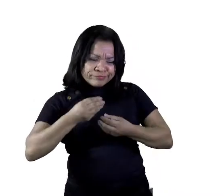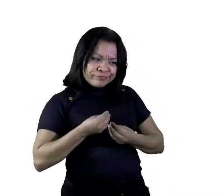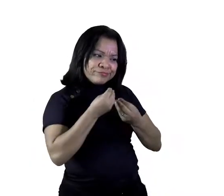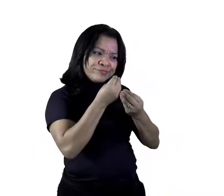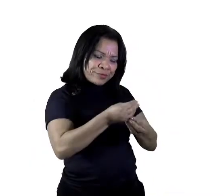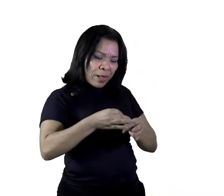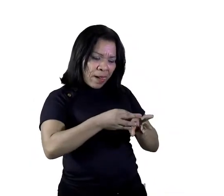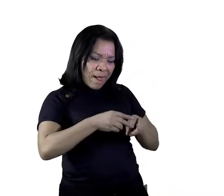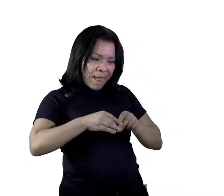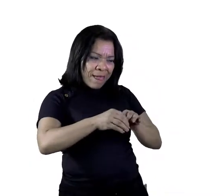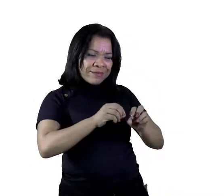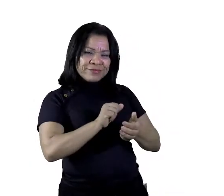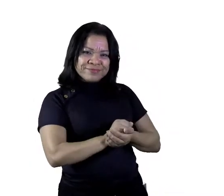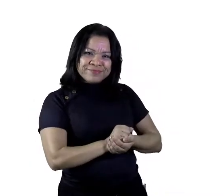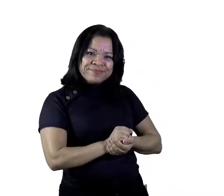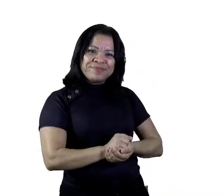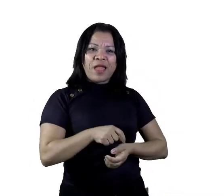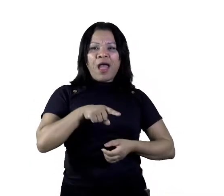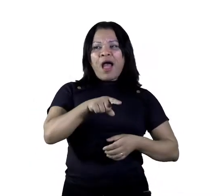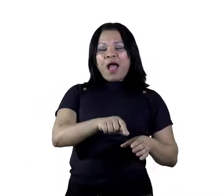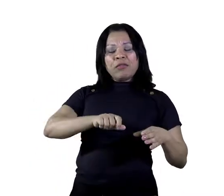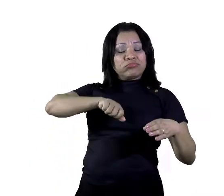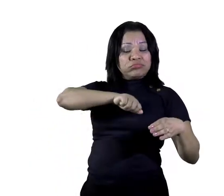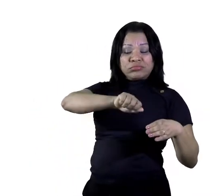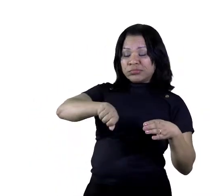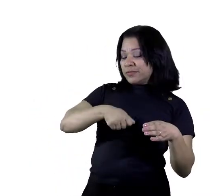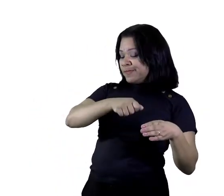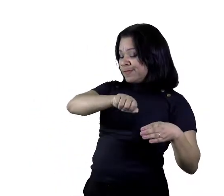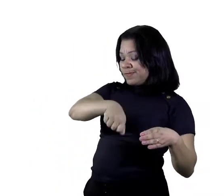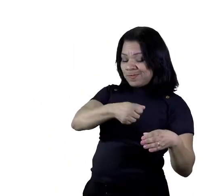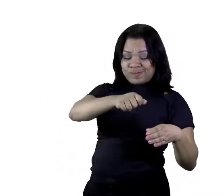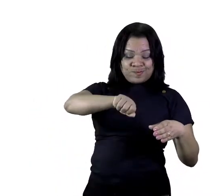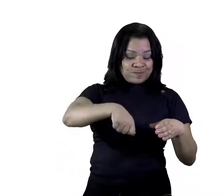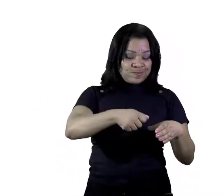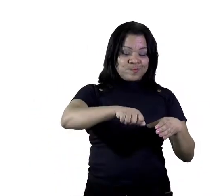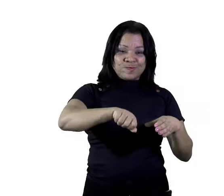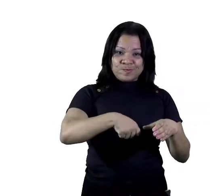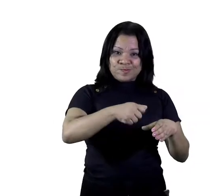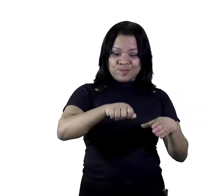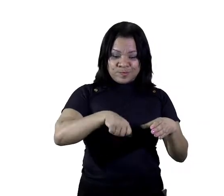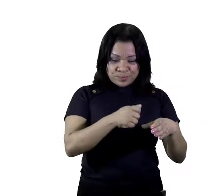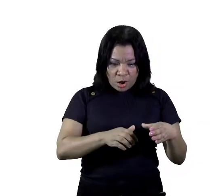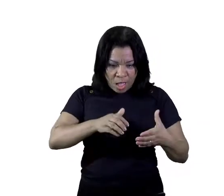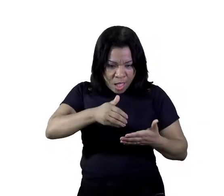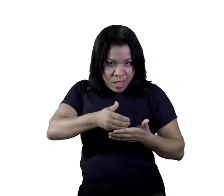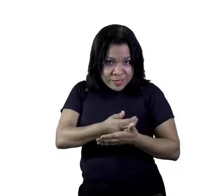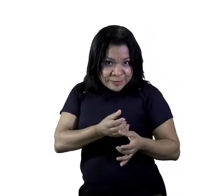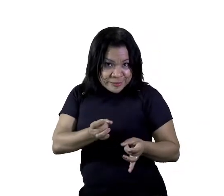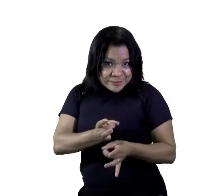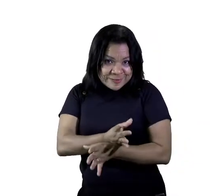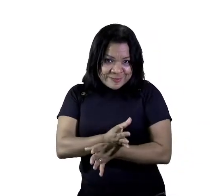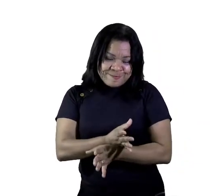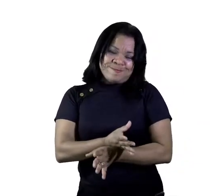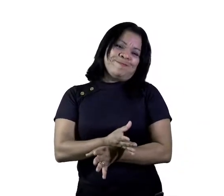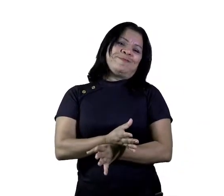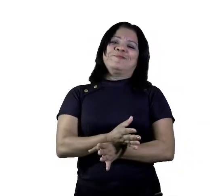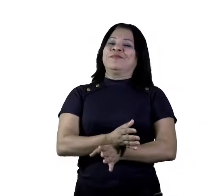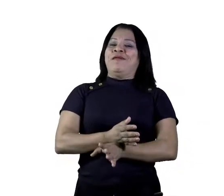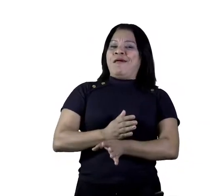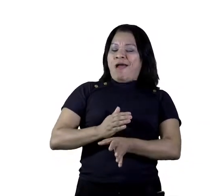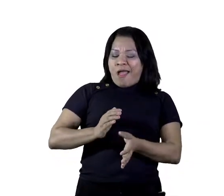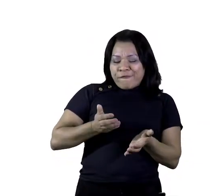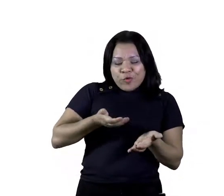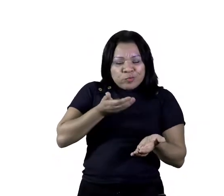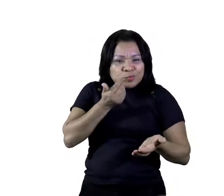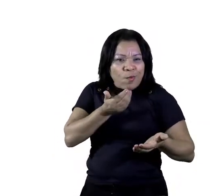temperos. Ele foi cozinhando e mexendo até que a sopa ficou pronta e foi consumida